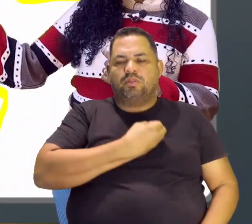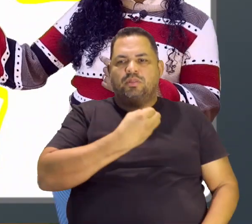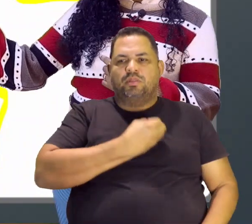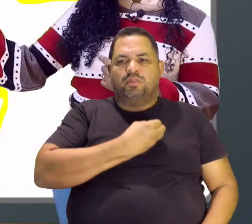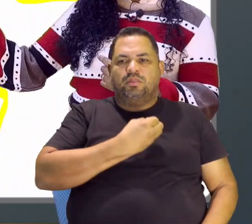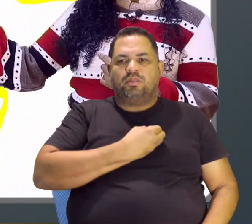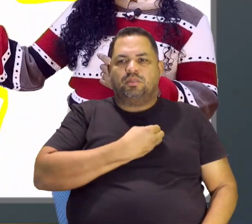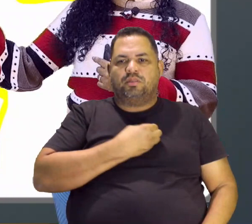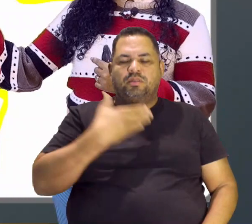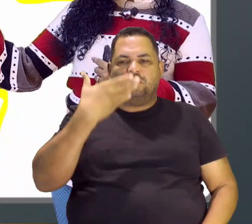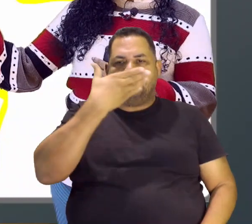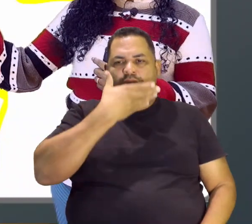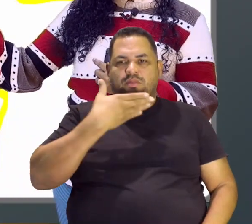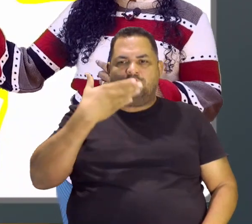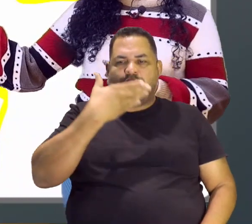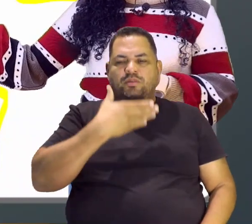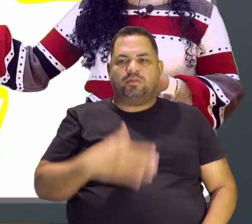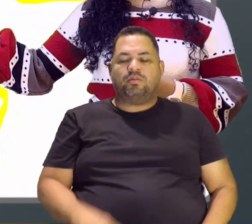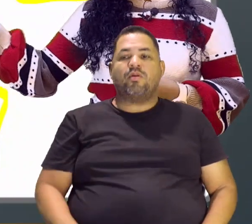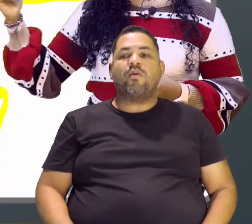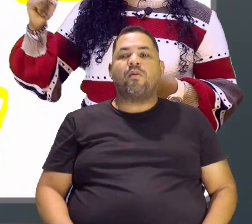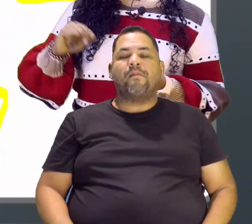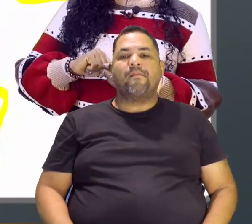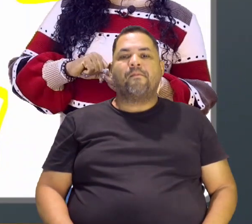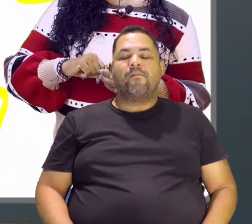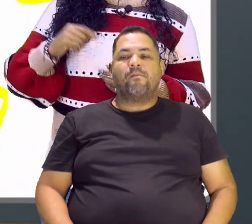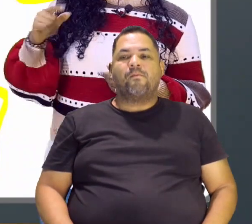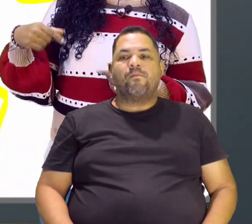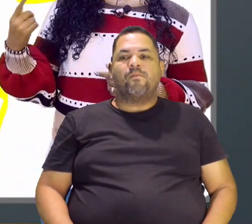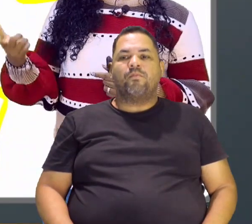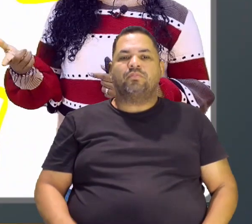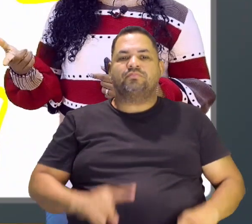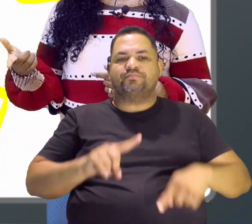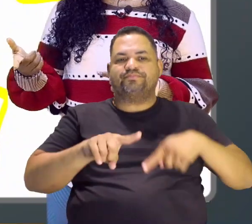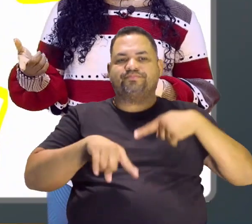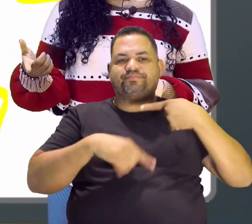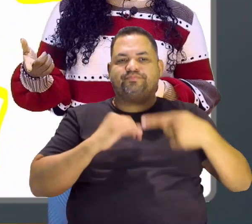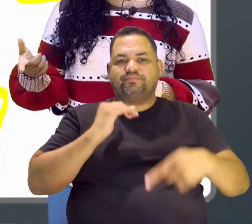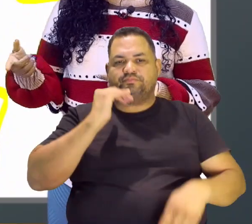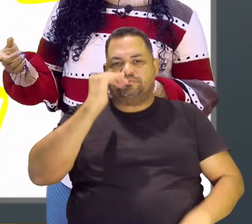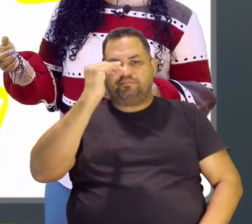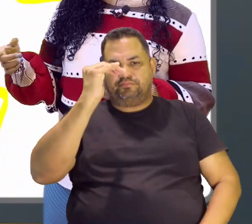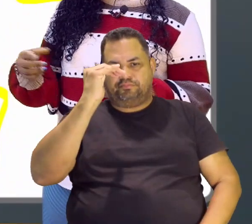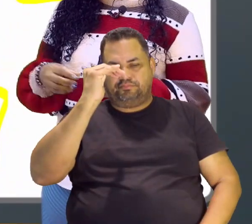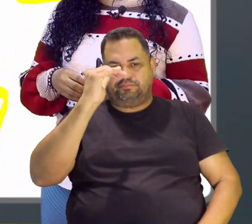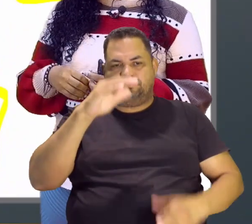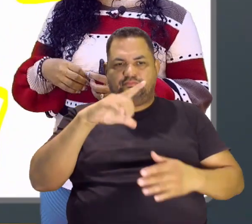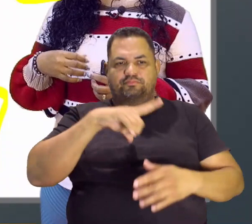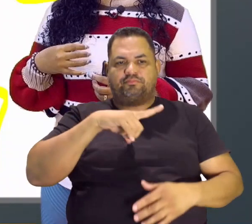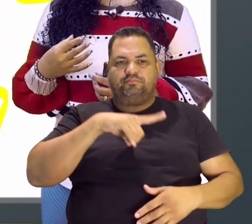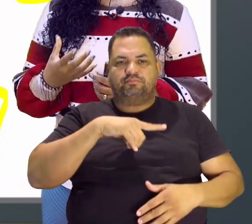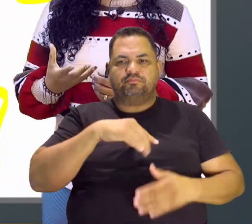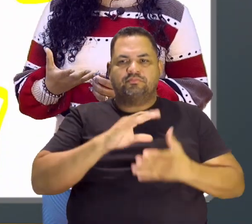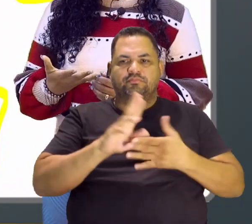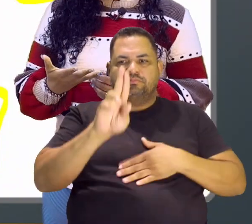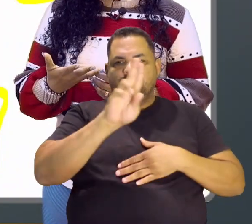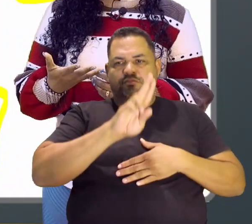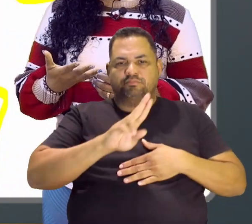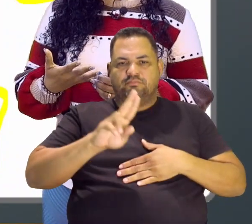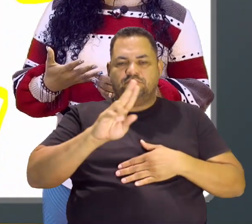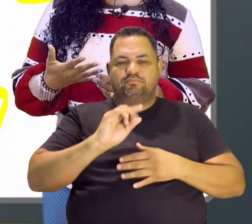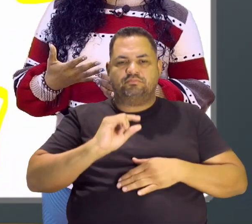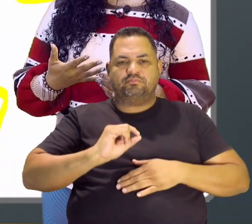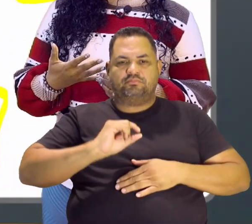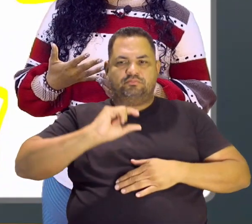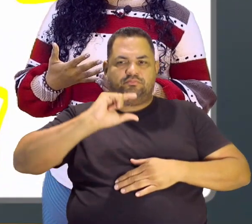da glicose e do glicogênio, certo? Depois, em alta intensidade, nós temos aí uma utilização maior